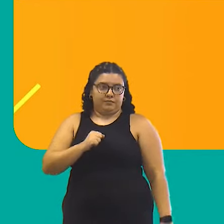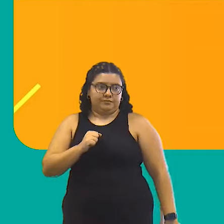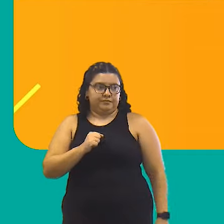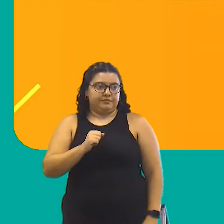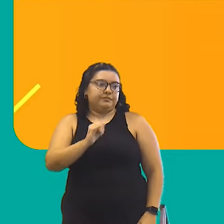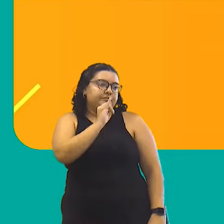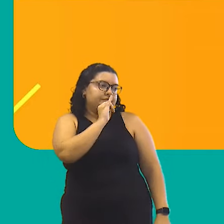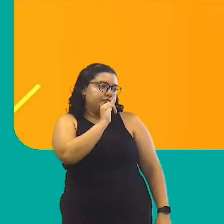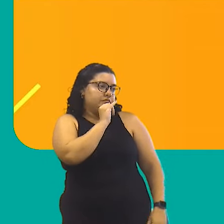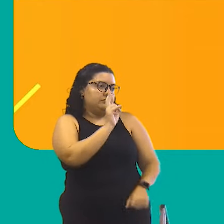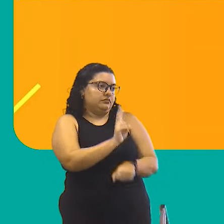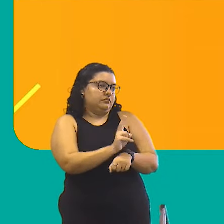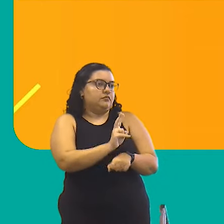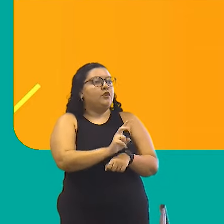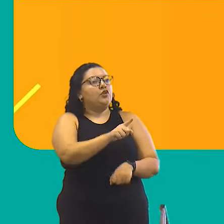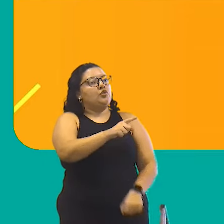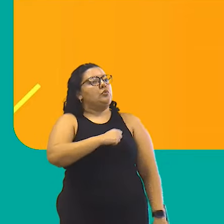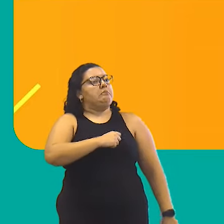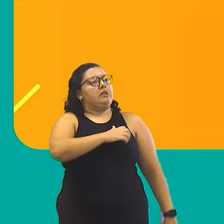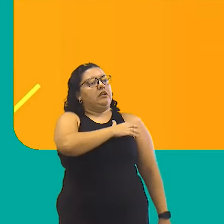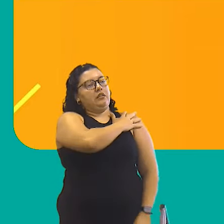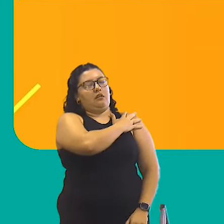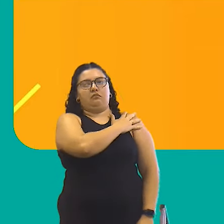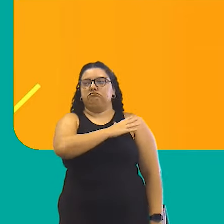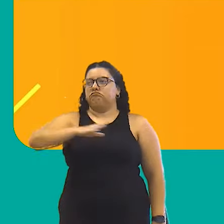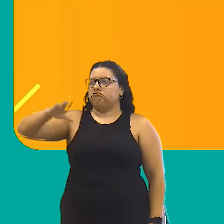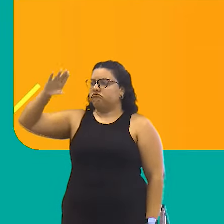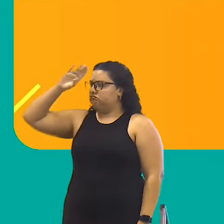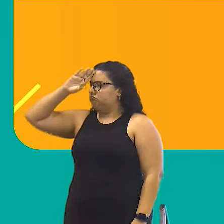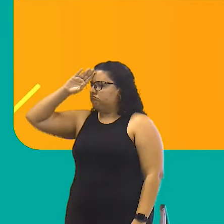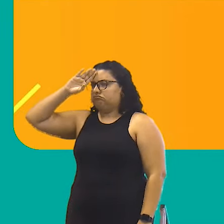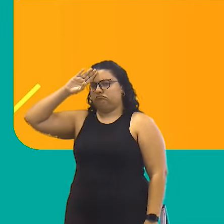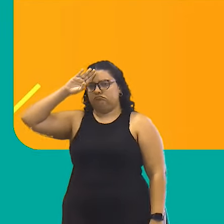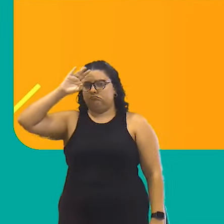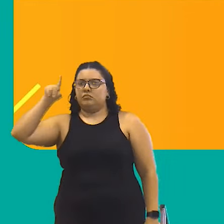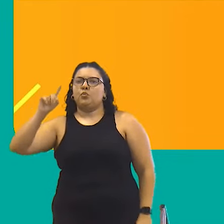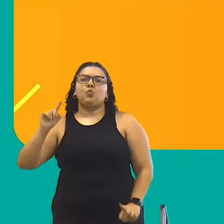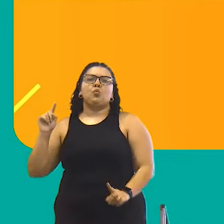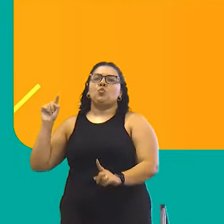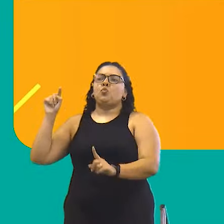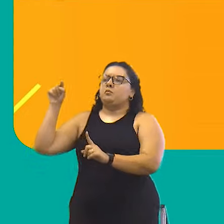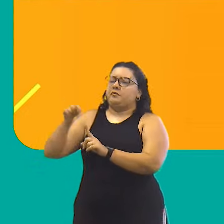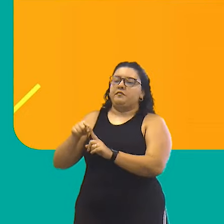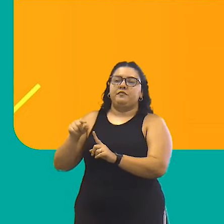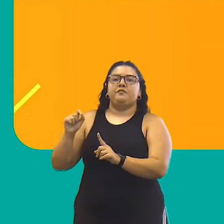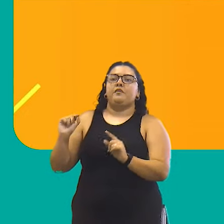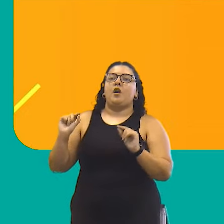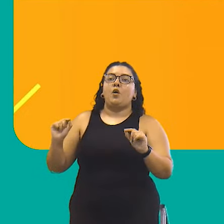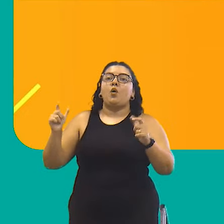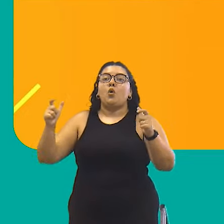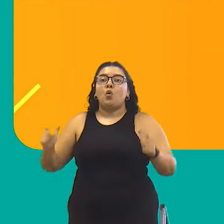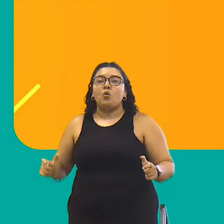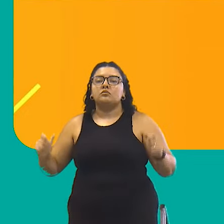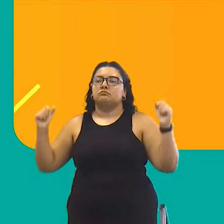que você é um militar. Você tem uma missão a fazer na